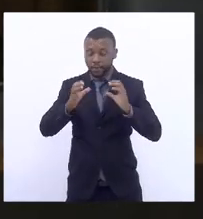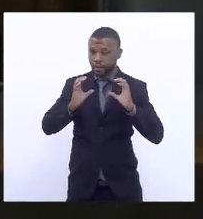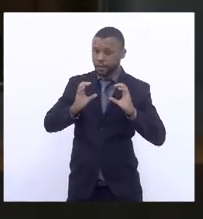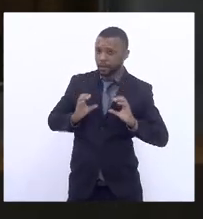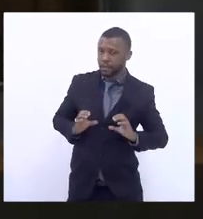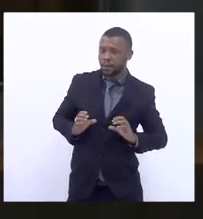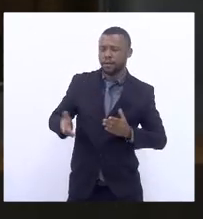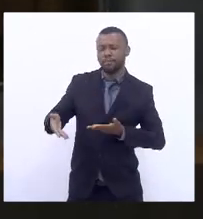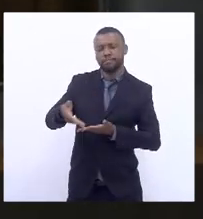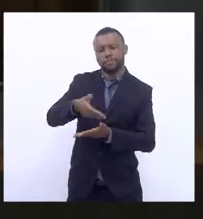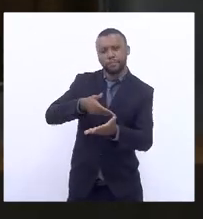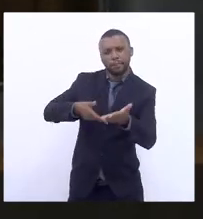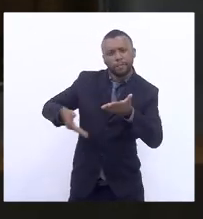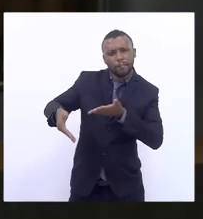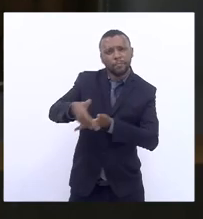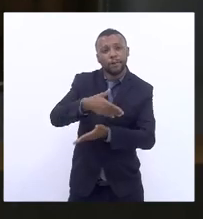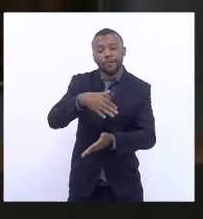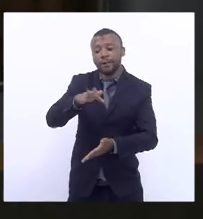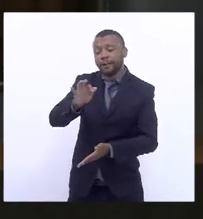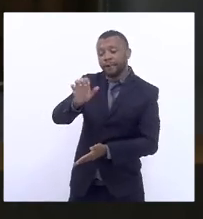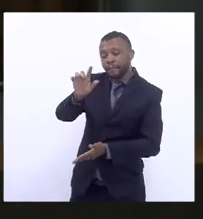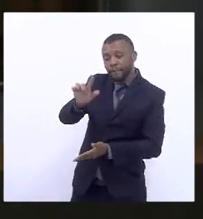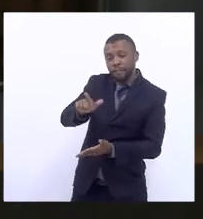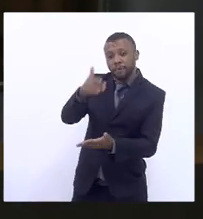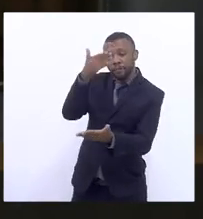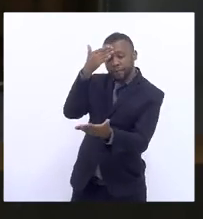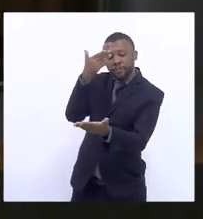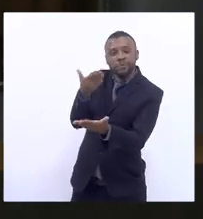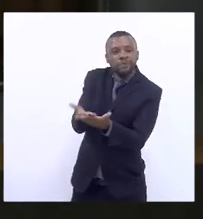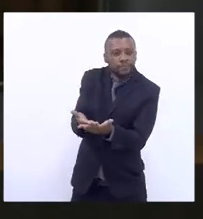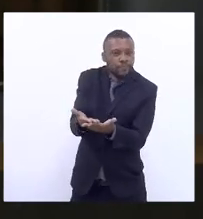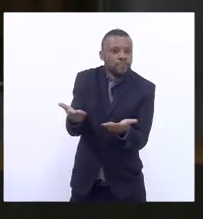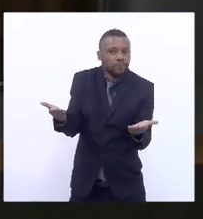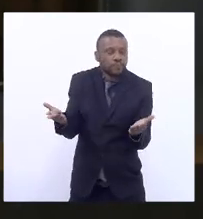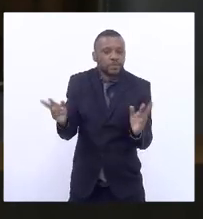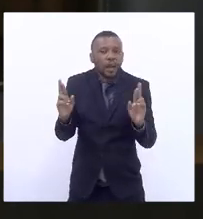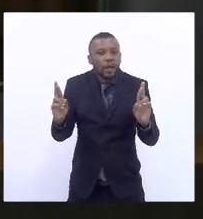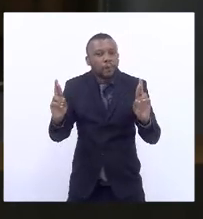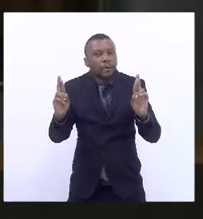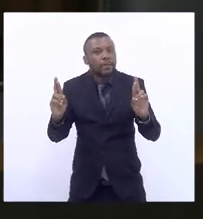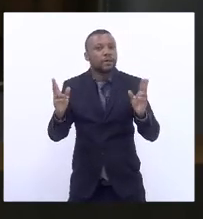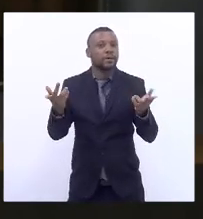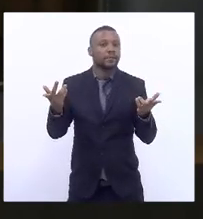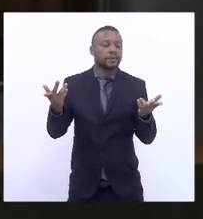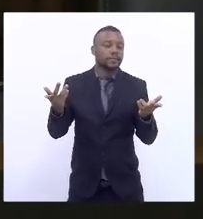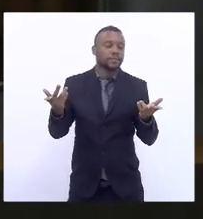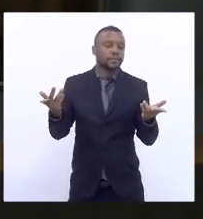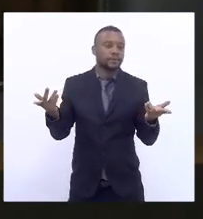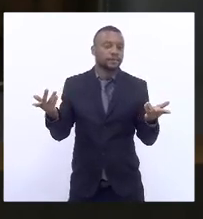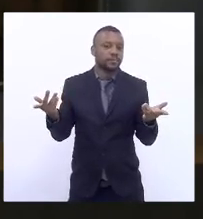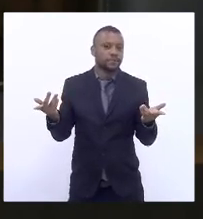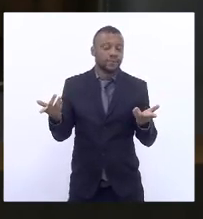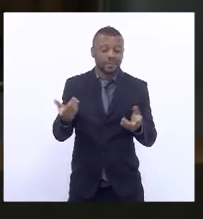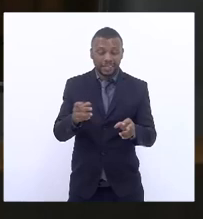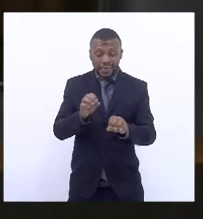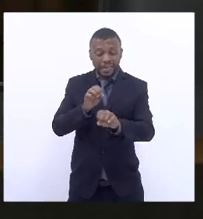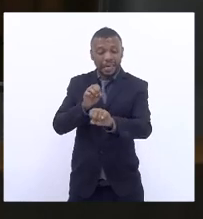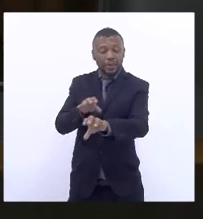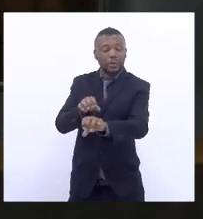cidadania, né, a fé, né, a esperança, essa